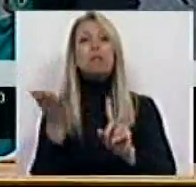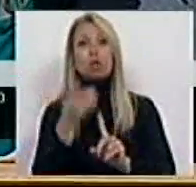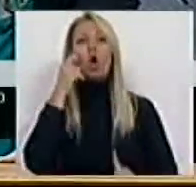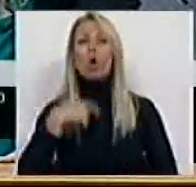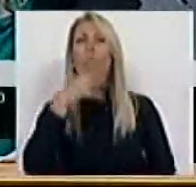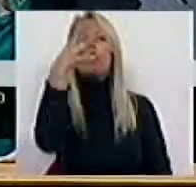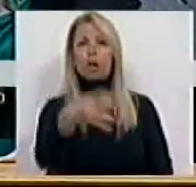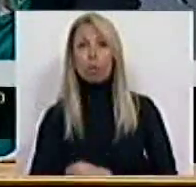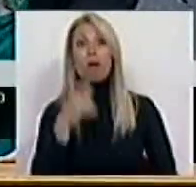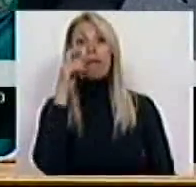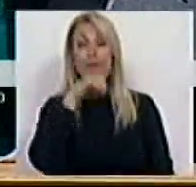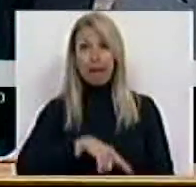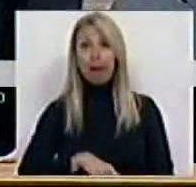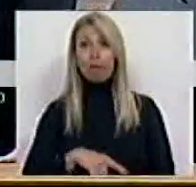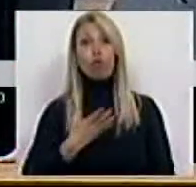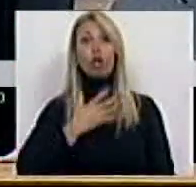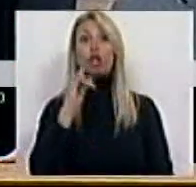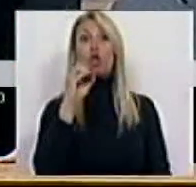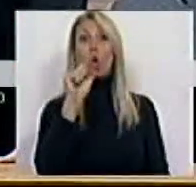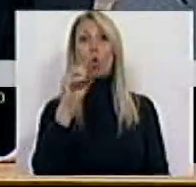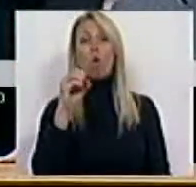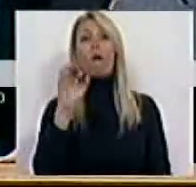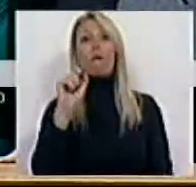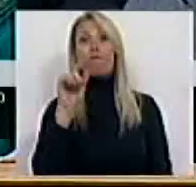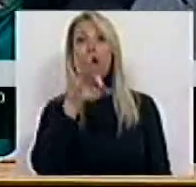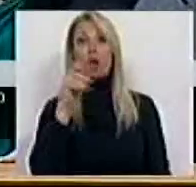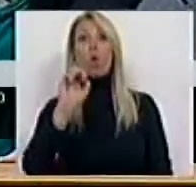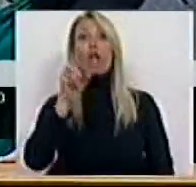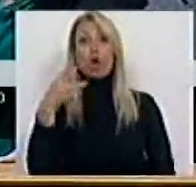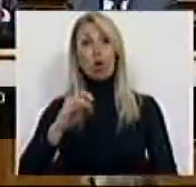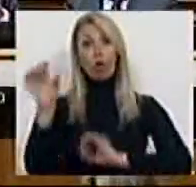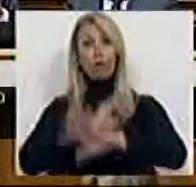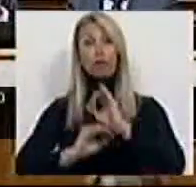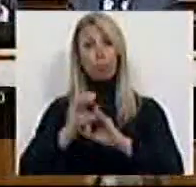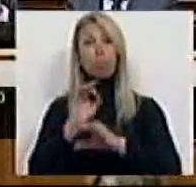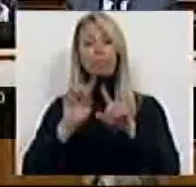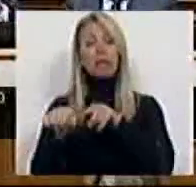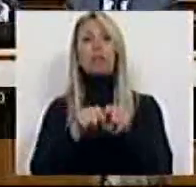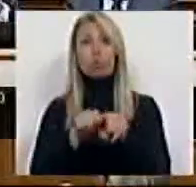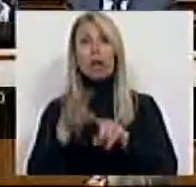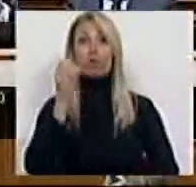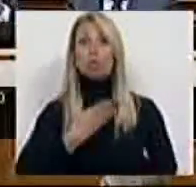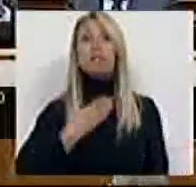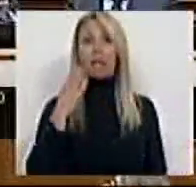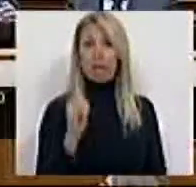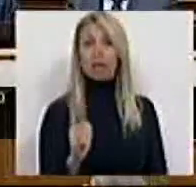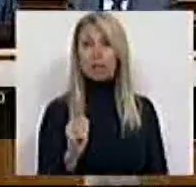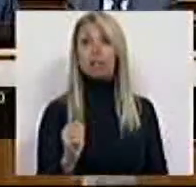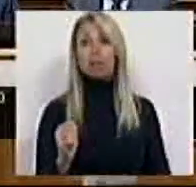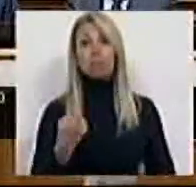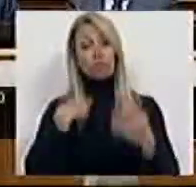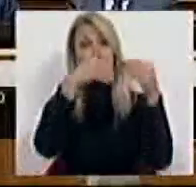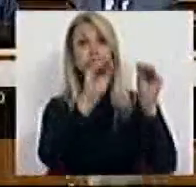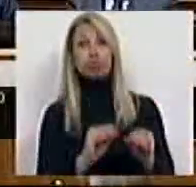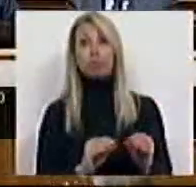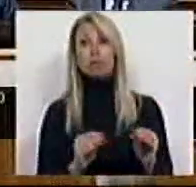foi relator do regulamento das sanções foi Diogo Feio, eurodeputado do CDS. Quem foi relator da governação económica, que tem as